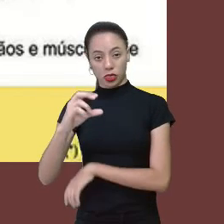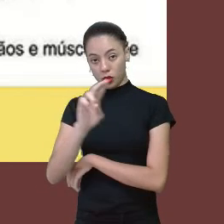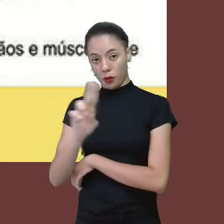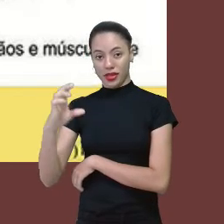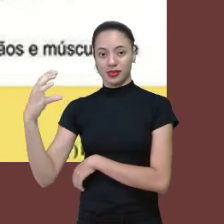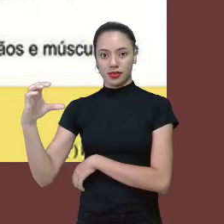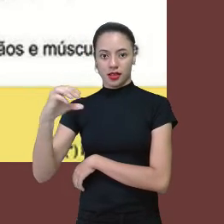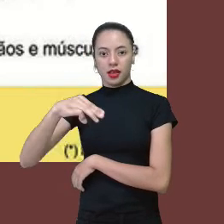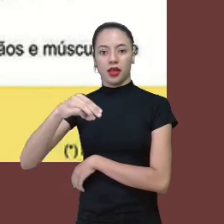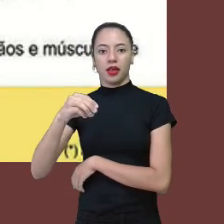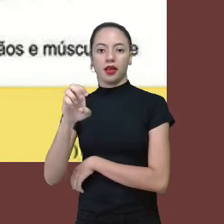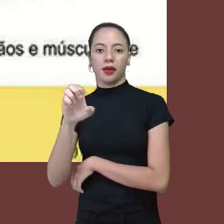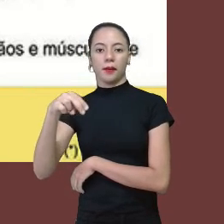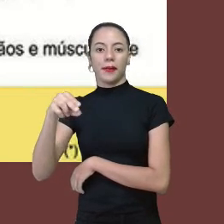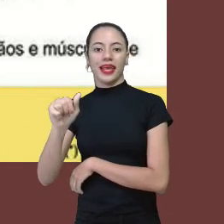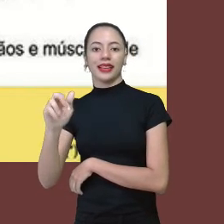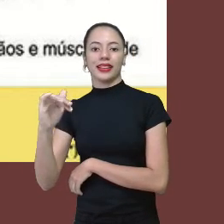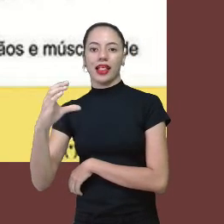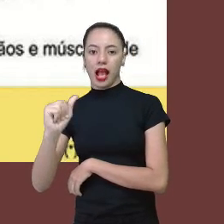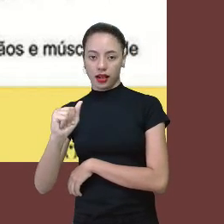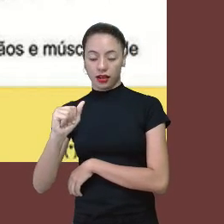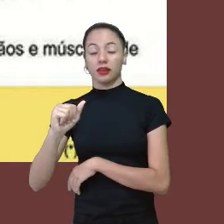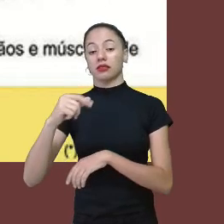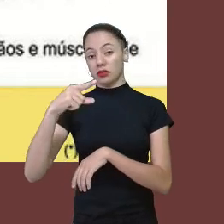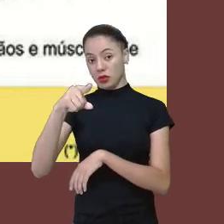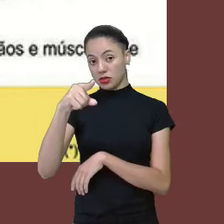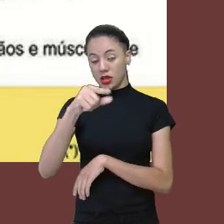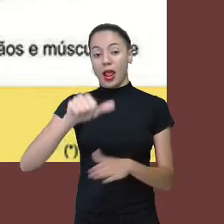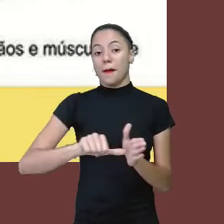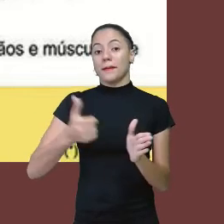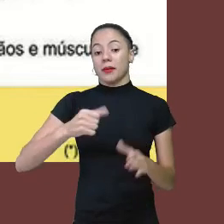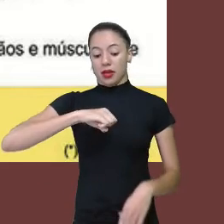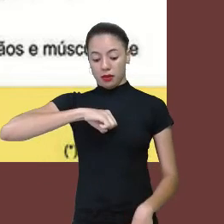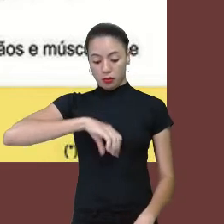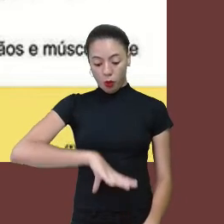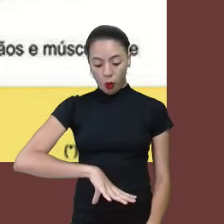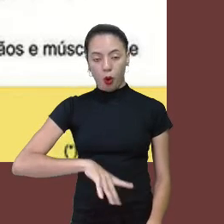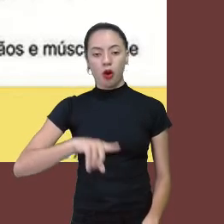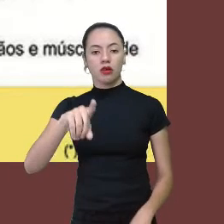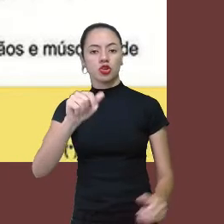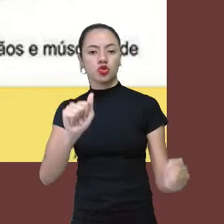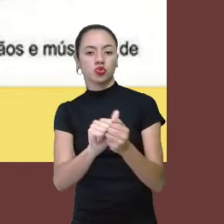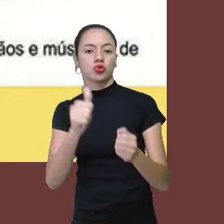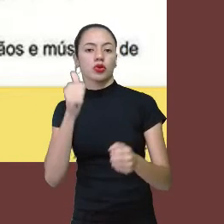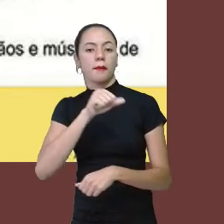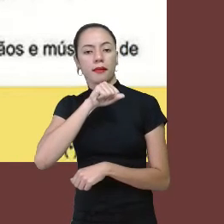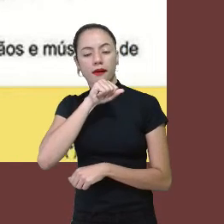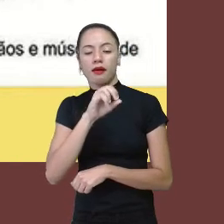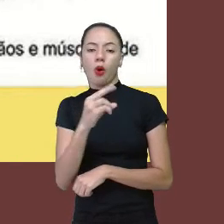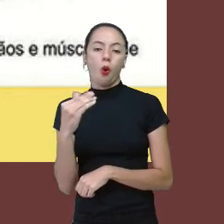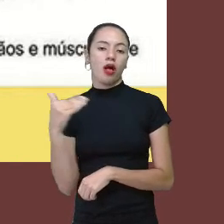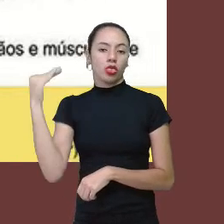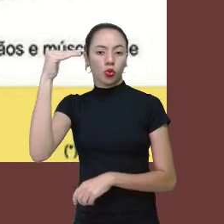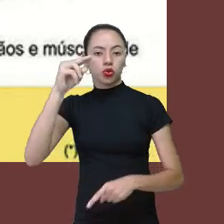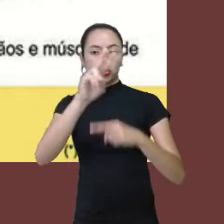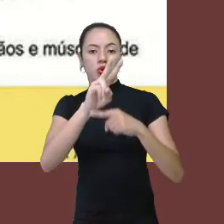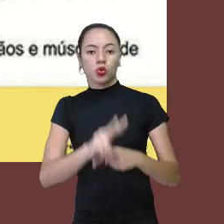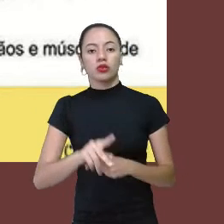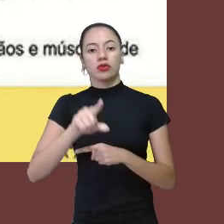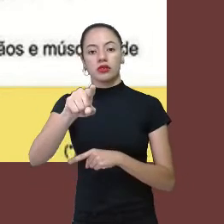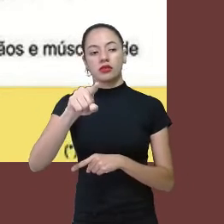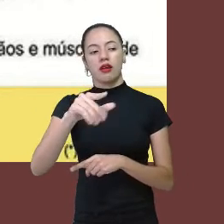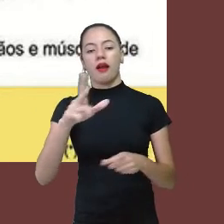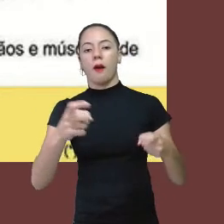até, quando já se tem uma menarca, já ir com sua mãe, com algum adulto que cuide de você, a um ginecologista. Isso vai ser